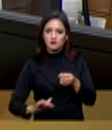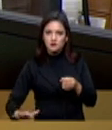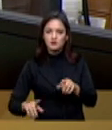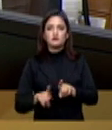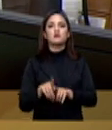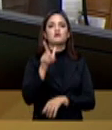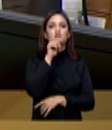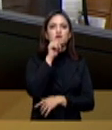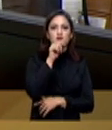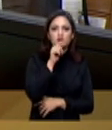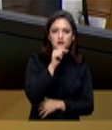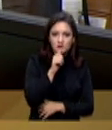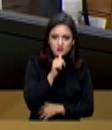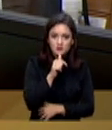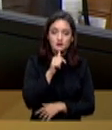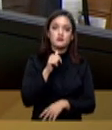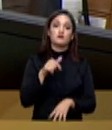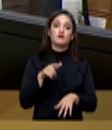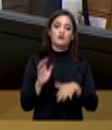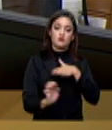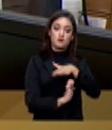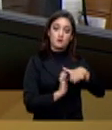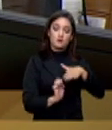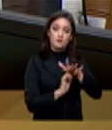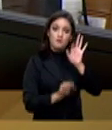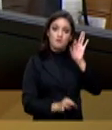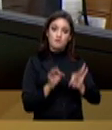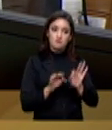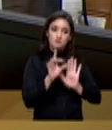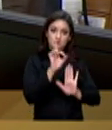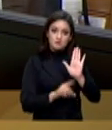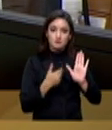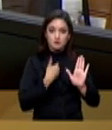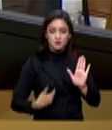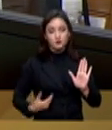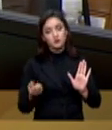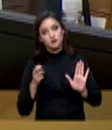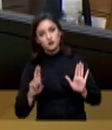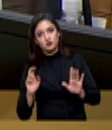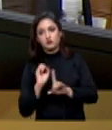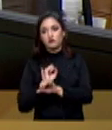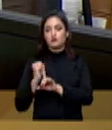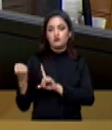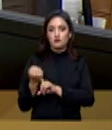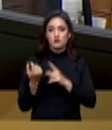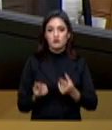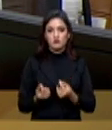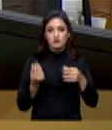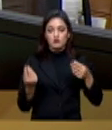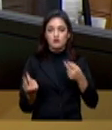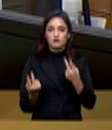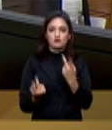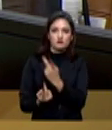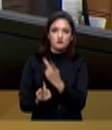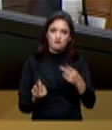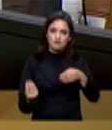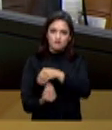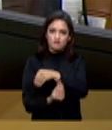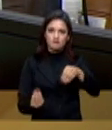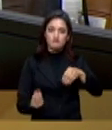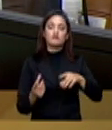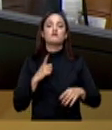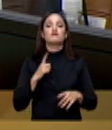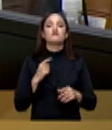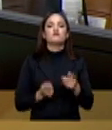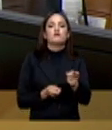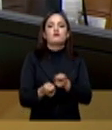de água por pessoa jurídica de direito público ou sociedade de economia mista sobre o controle